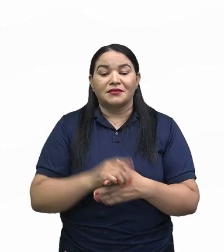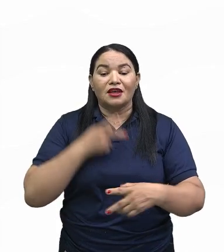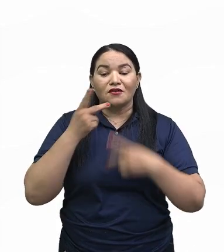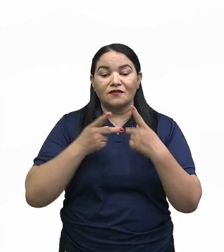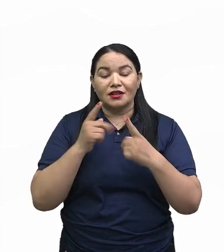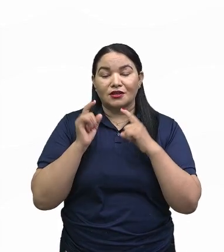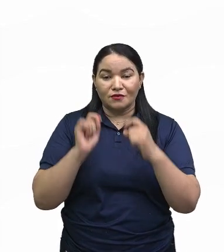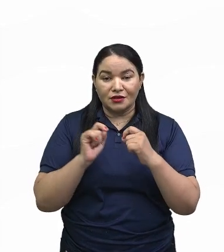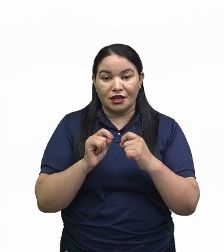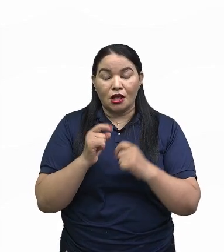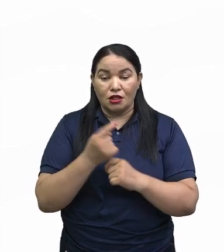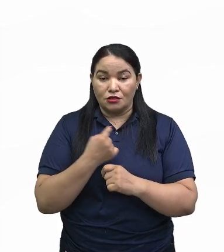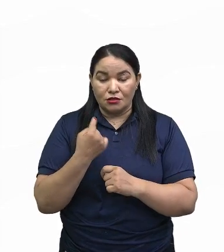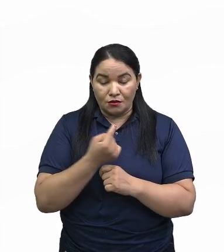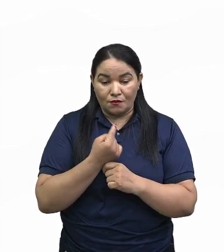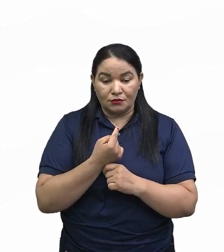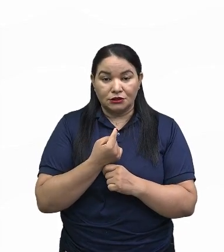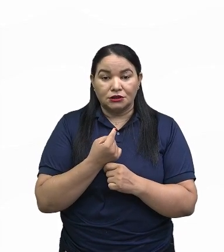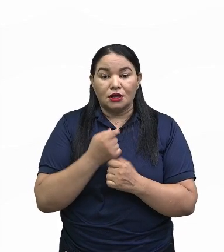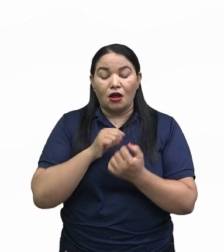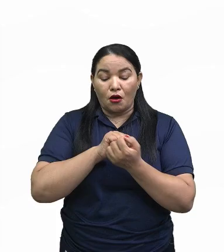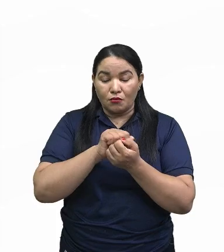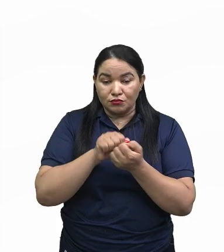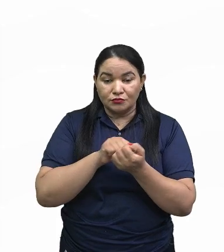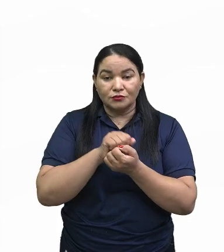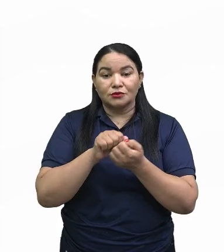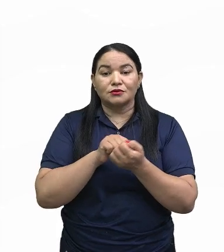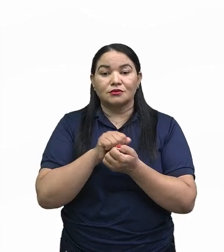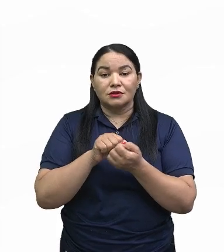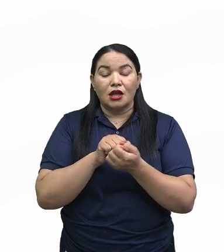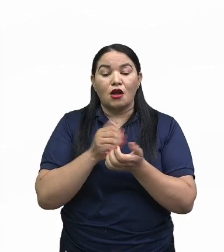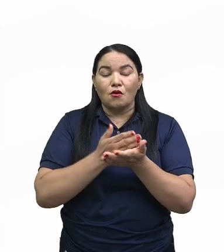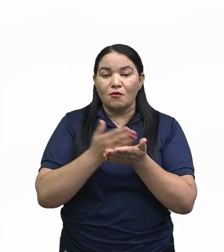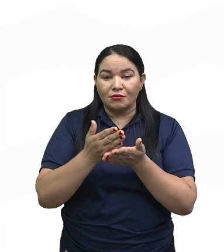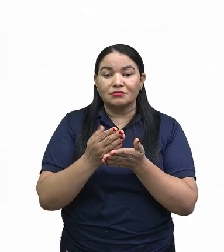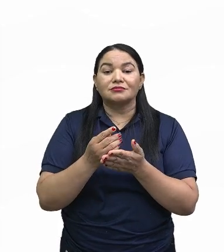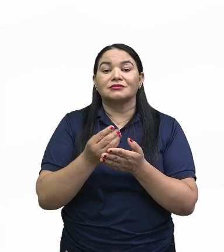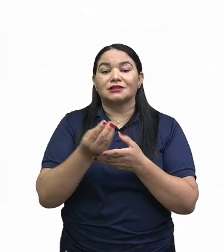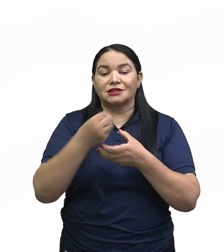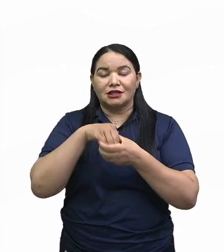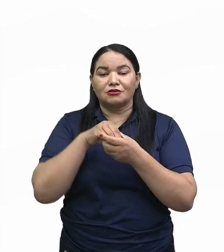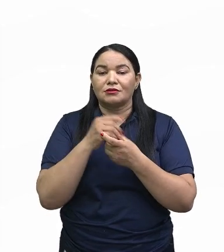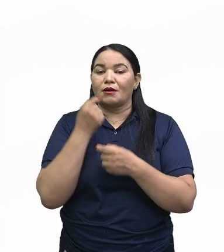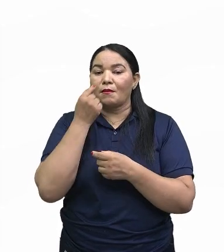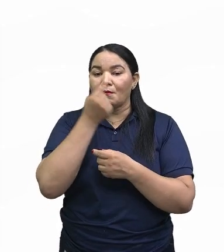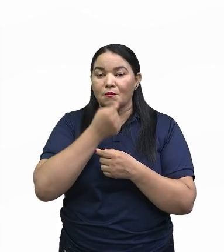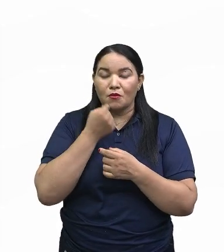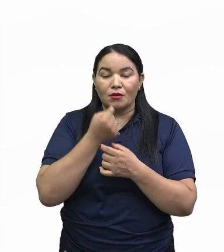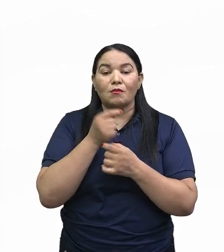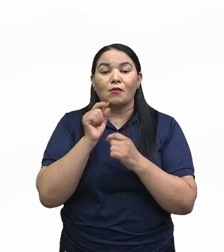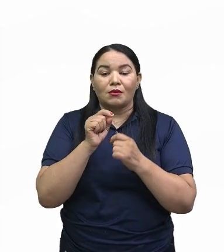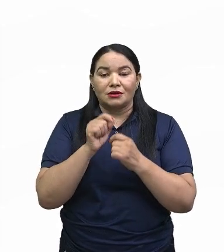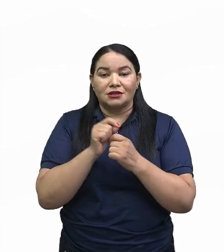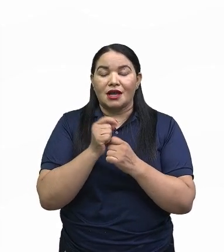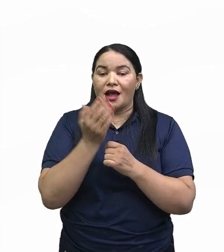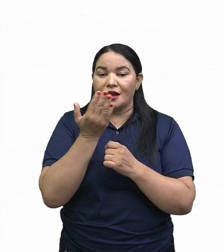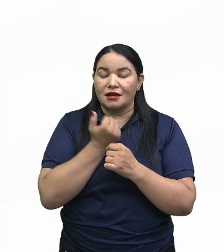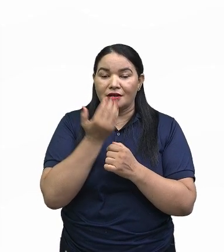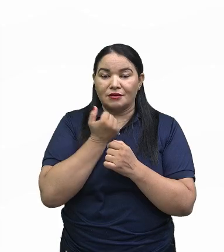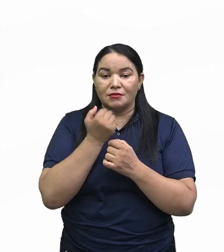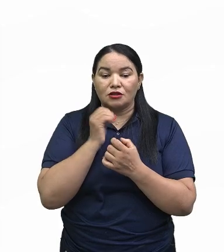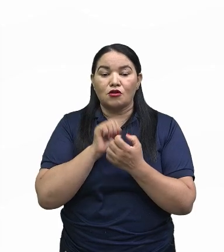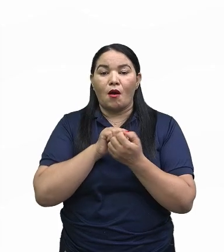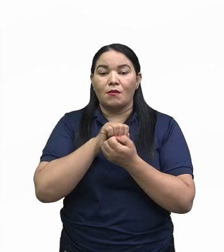nossa digestão ela já inicia na boca, né? Que é justamente nesse processo de quebra física dos alimentos, que é quando a